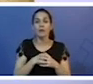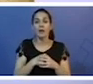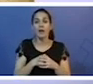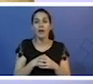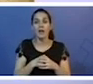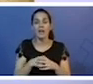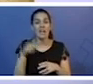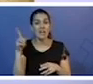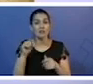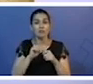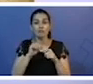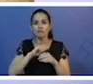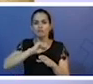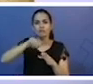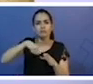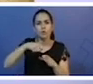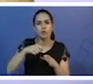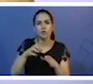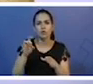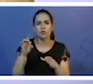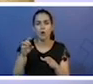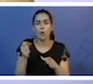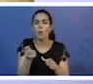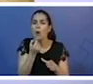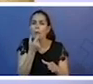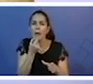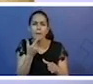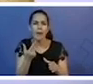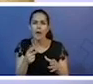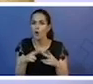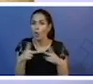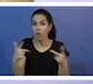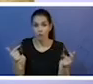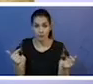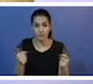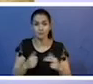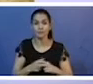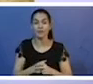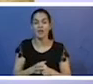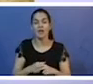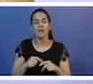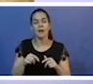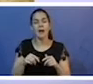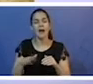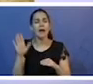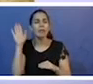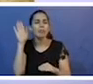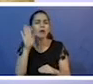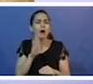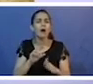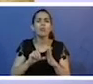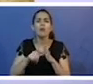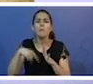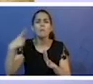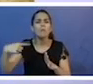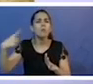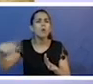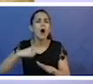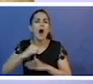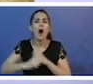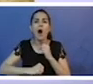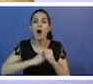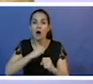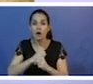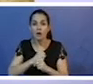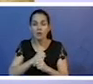usado como tempero ou como produto medicinal. Mais tarde, ele foi integrado no grupo das